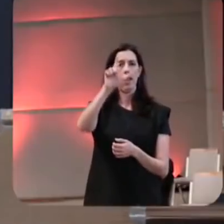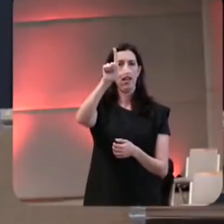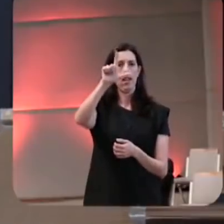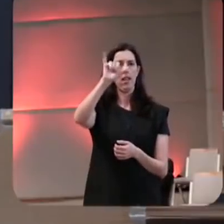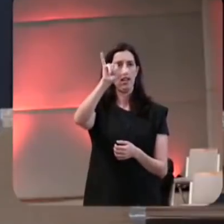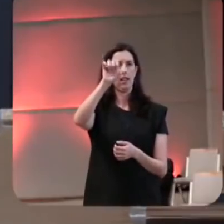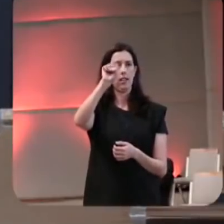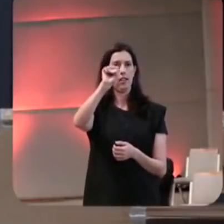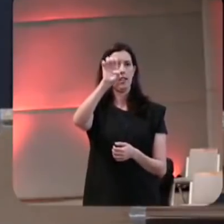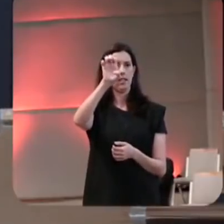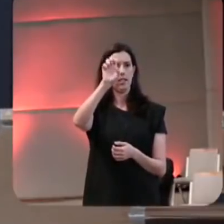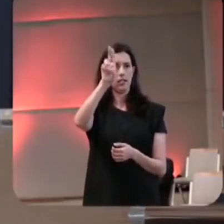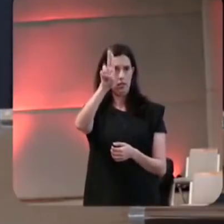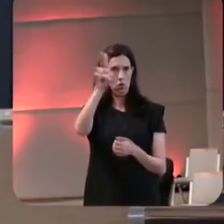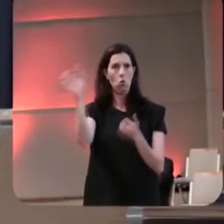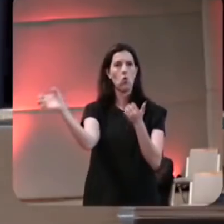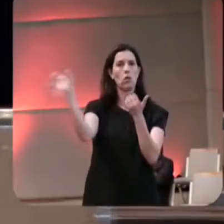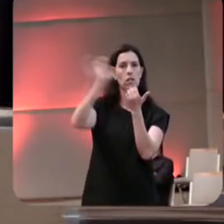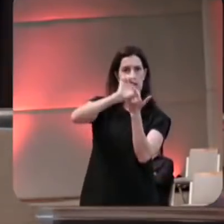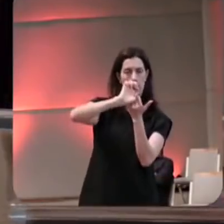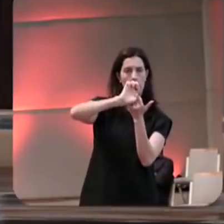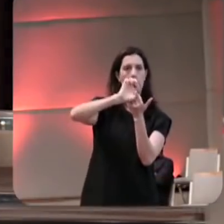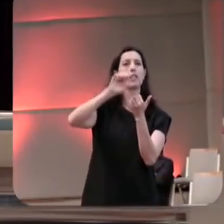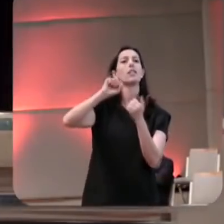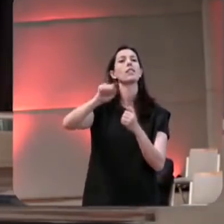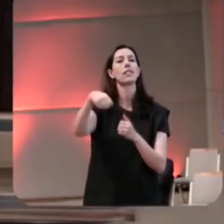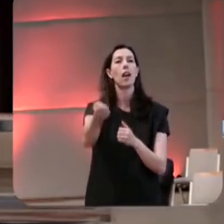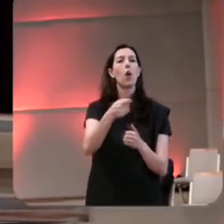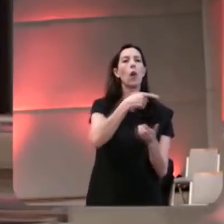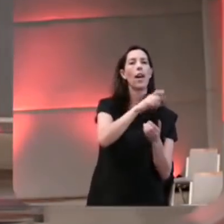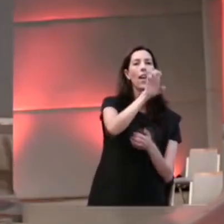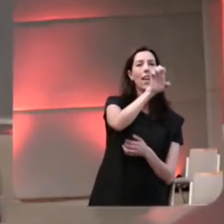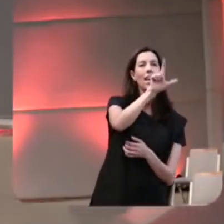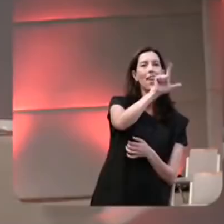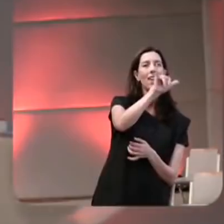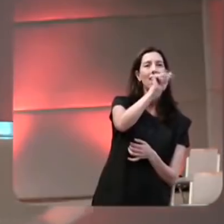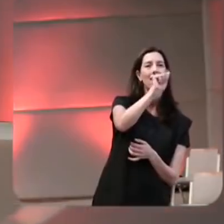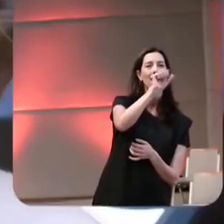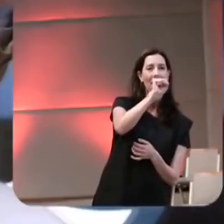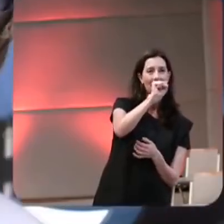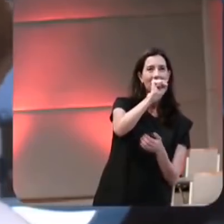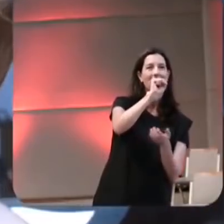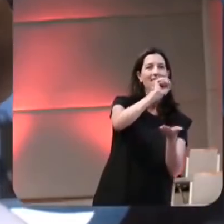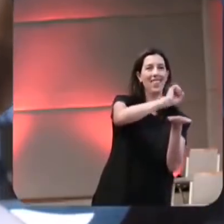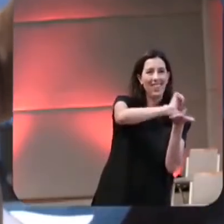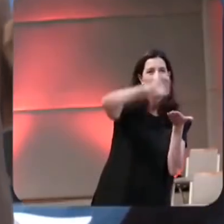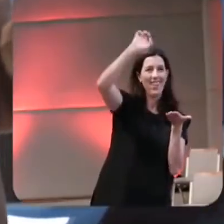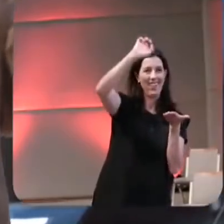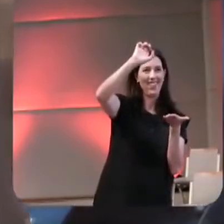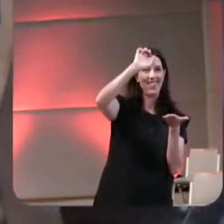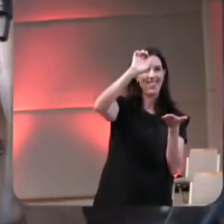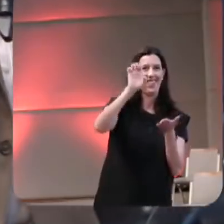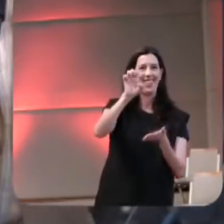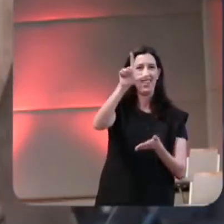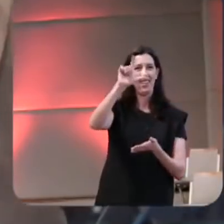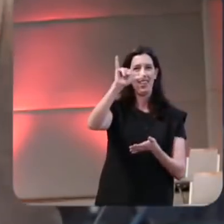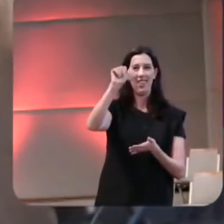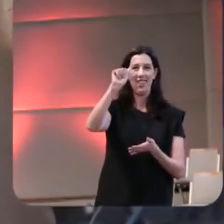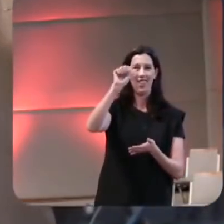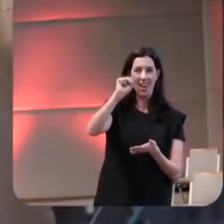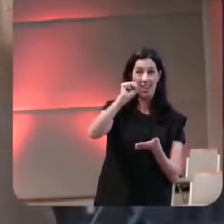Eliseu, chamado Geazi, a Bíblia vai contar para a gente que houve uma situação em